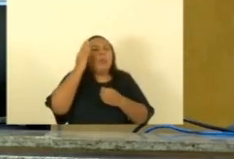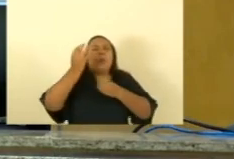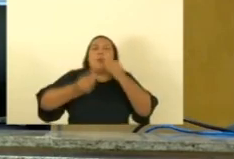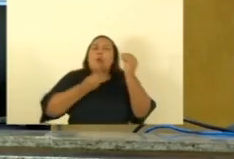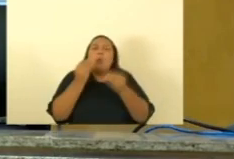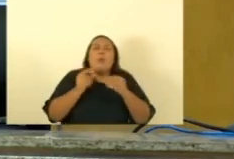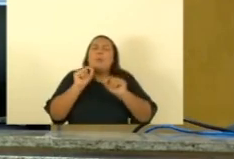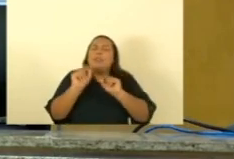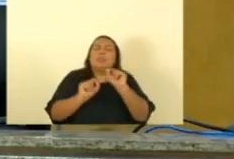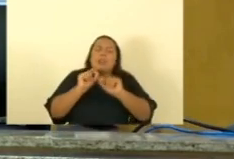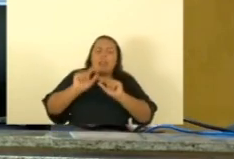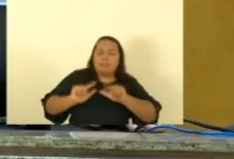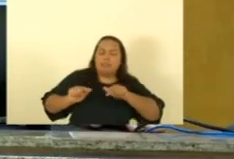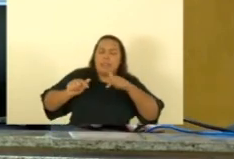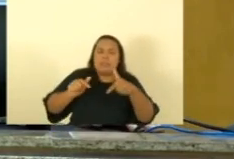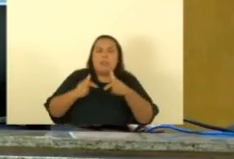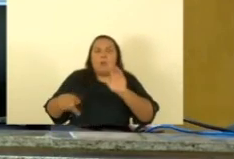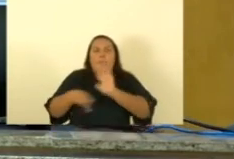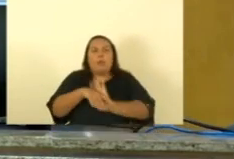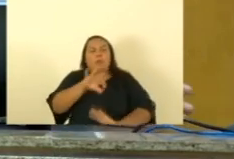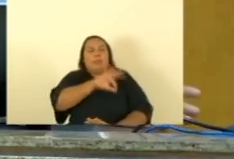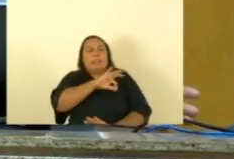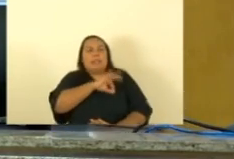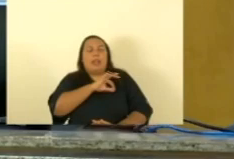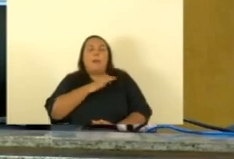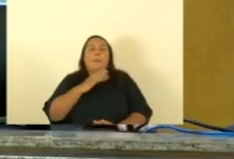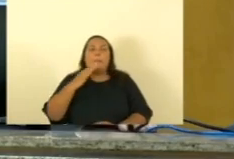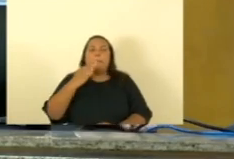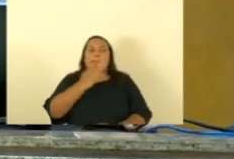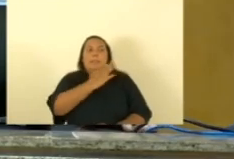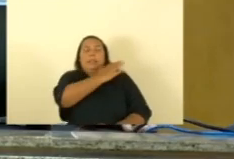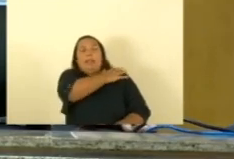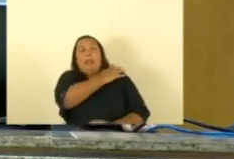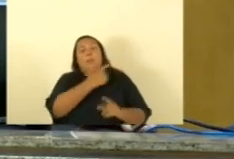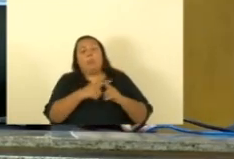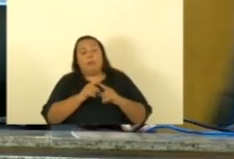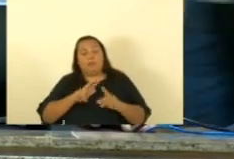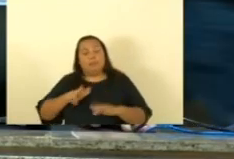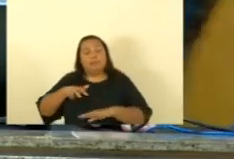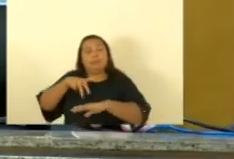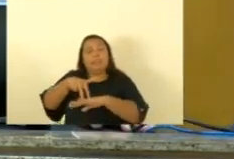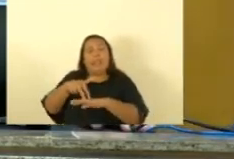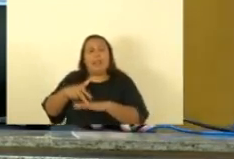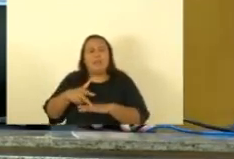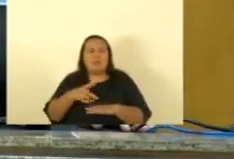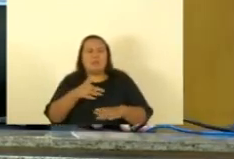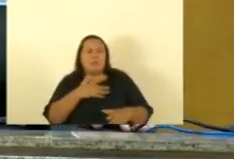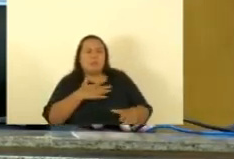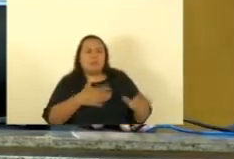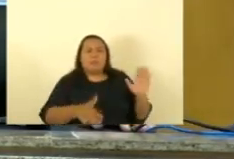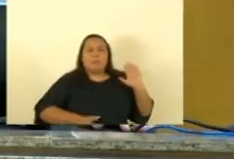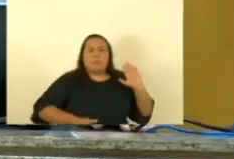como está a atividade do policial militar, porque são eles que enfrentam essa bandidagem